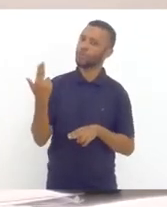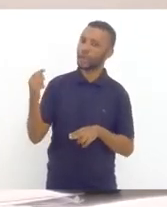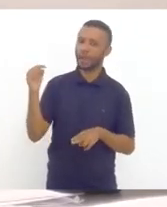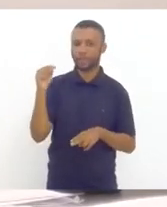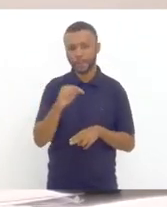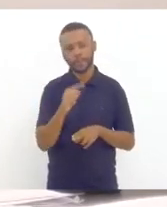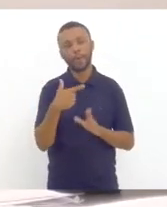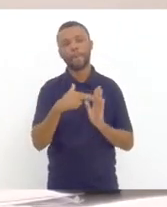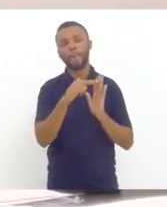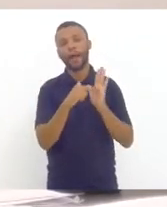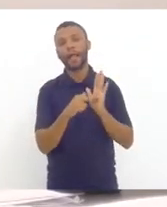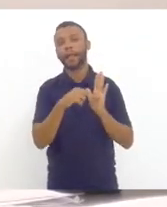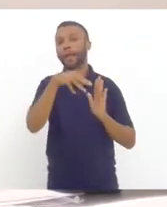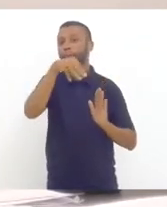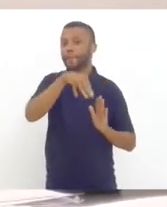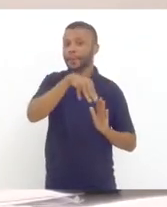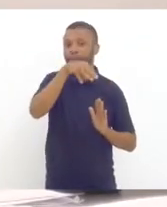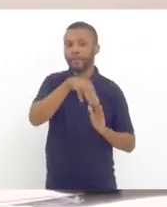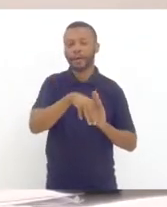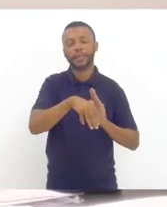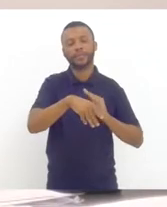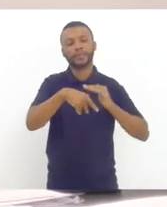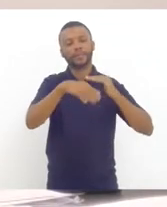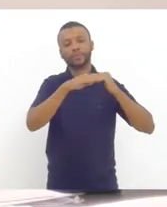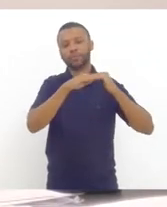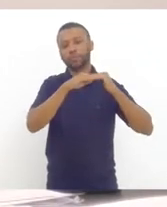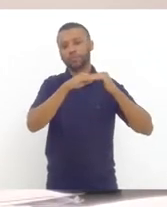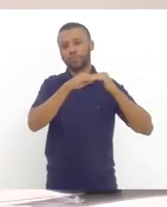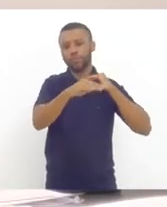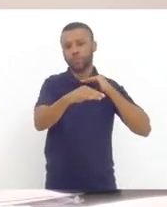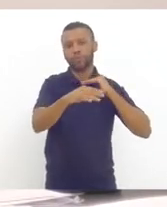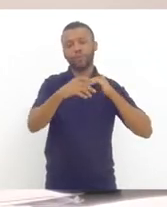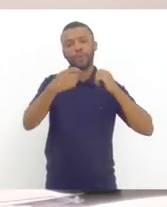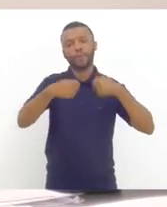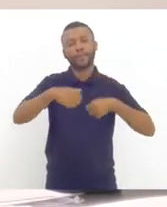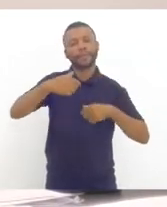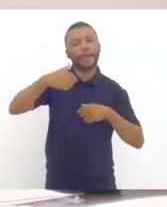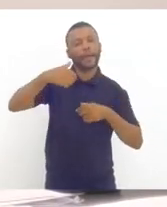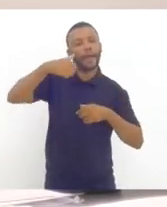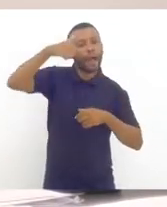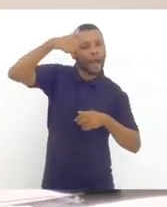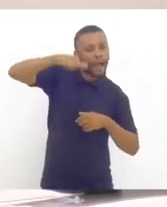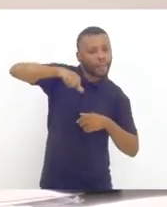uma regra matemática linear, tem que ser ponderada pelo